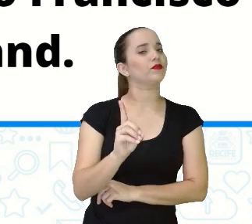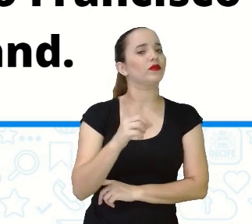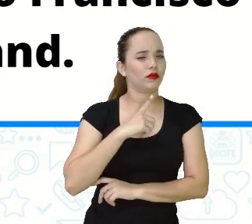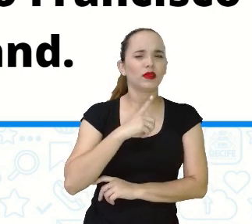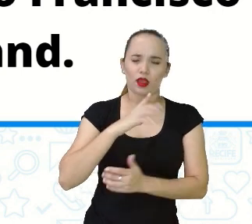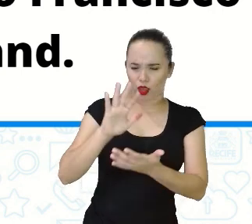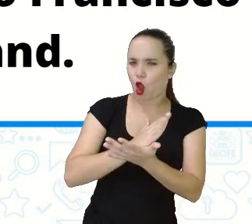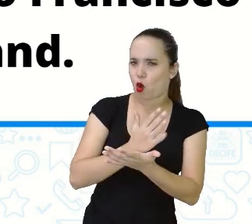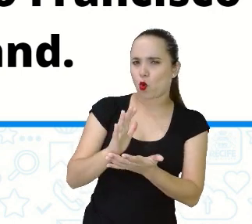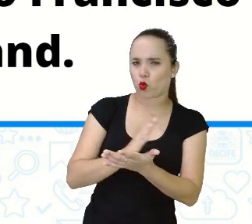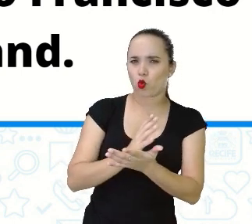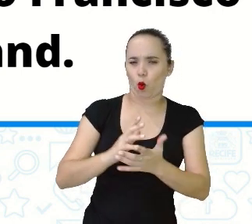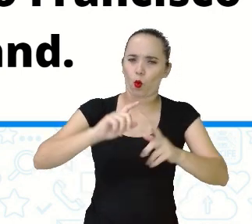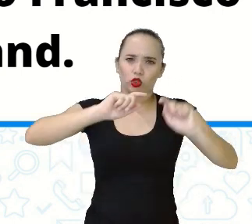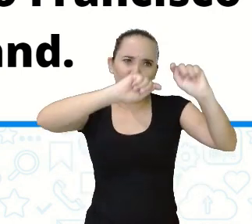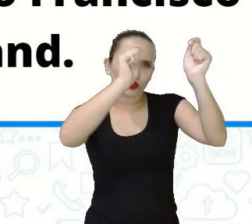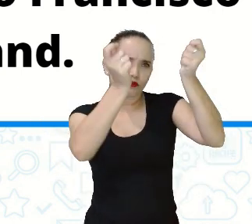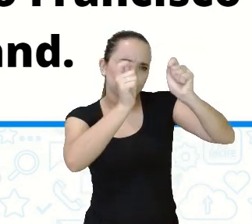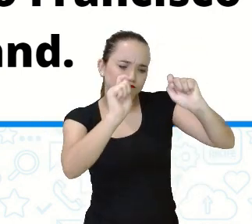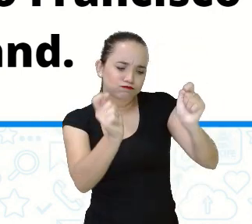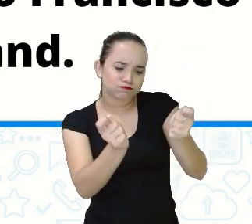me engano, e